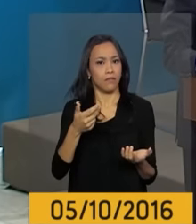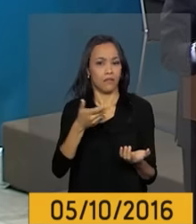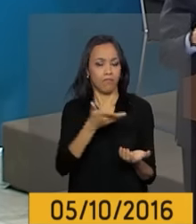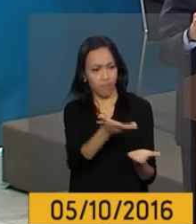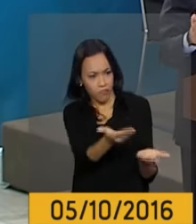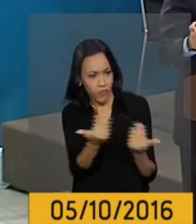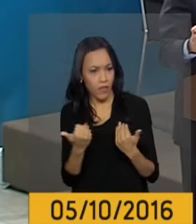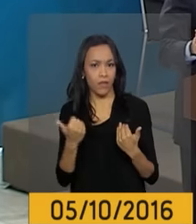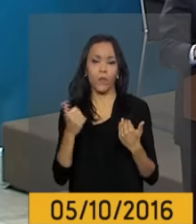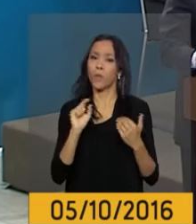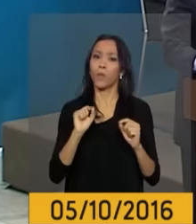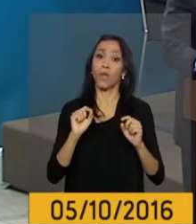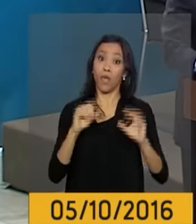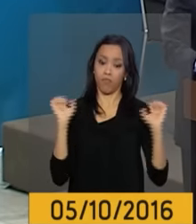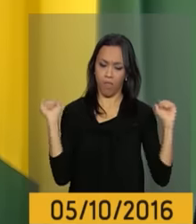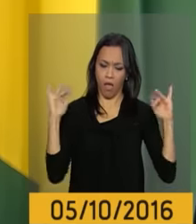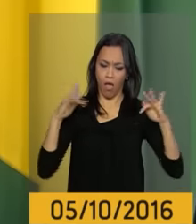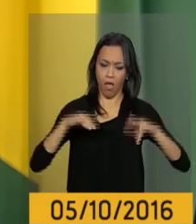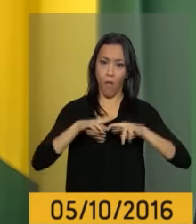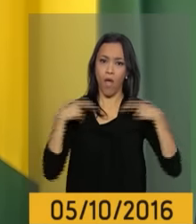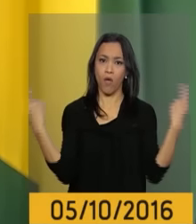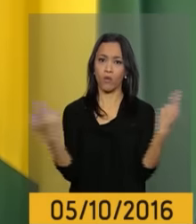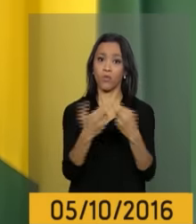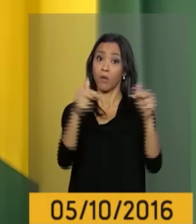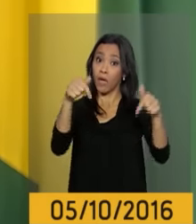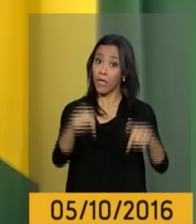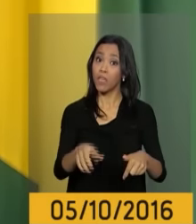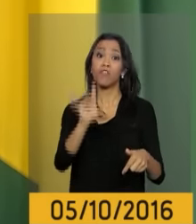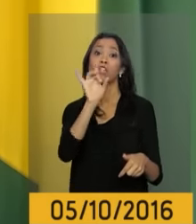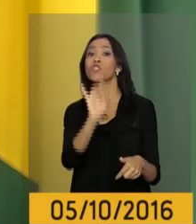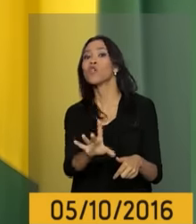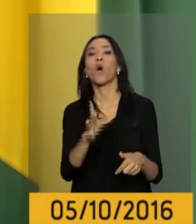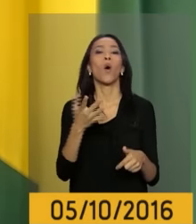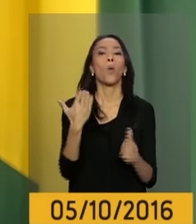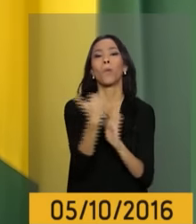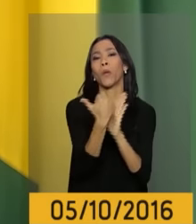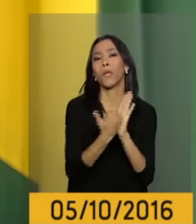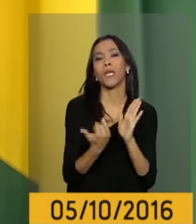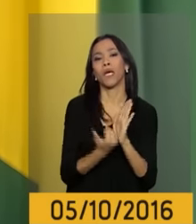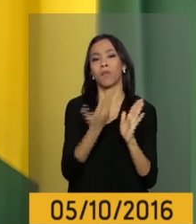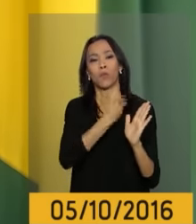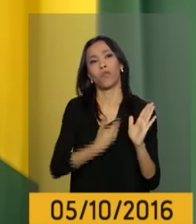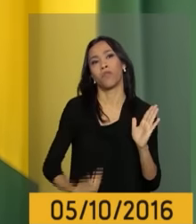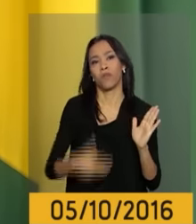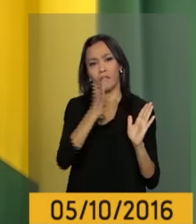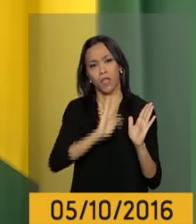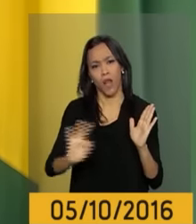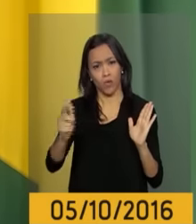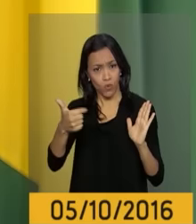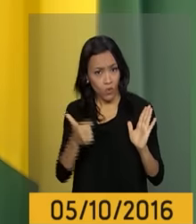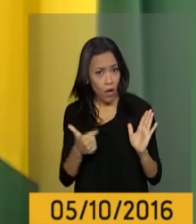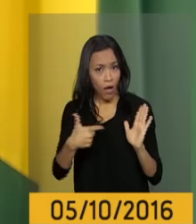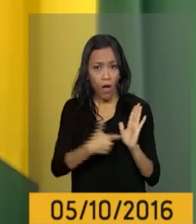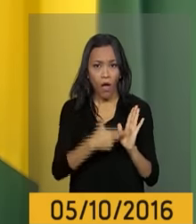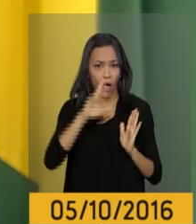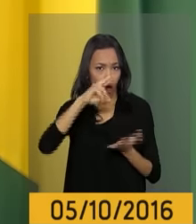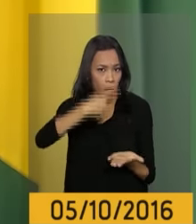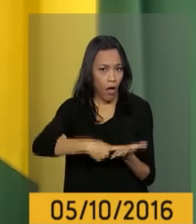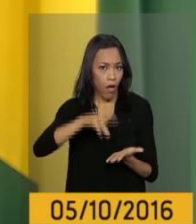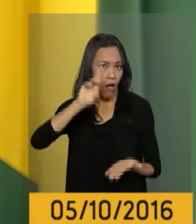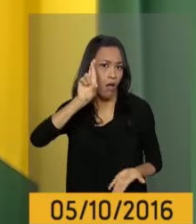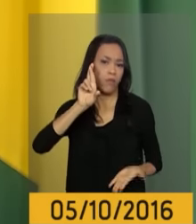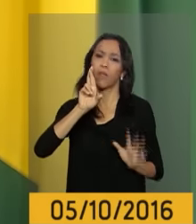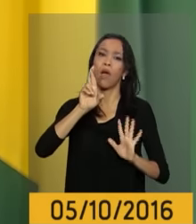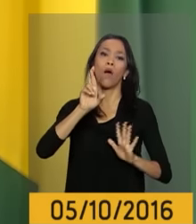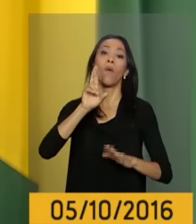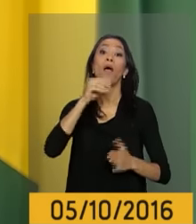Para estarem todas aqui em Brasília, para que não fique apenas como um programa da União, mas que seja como um programa da